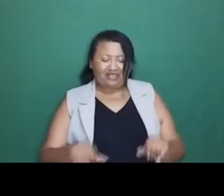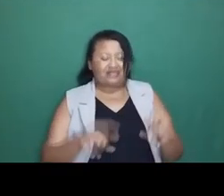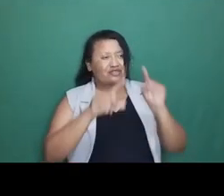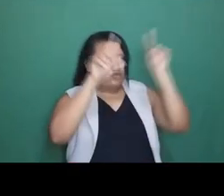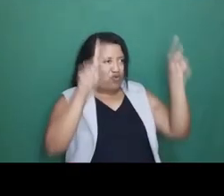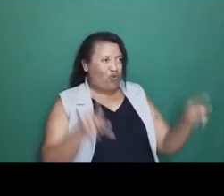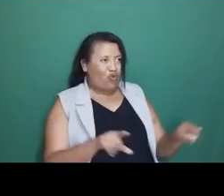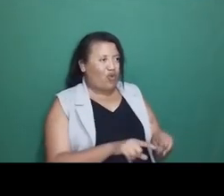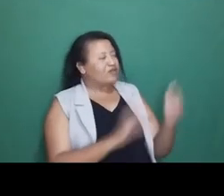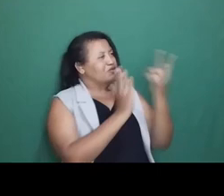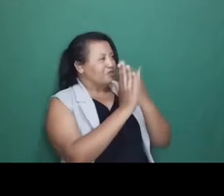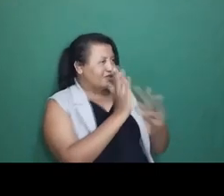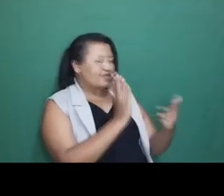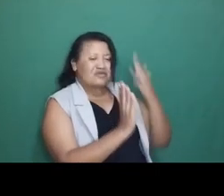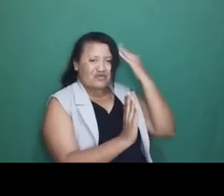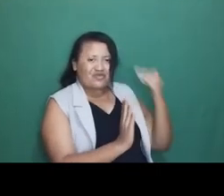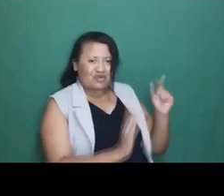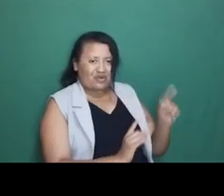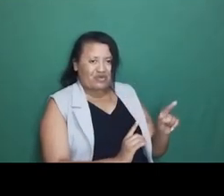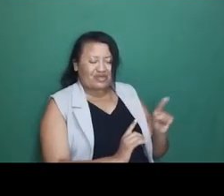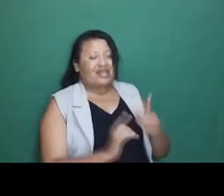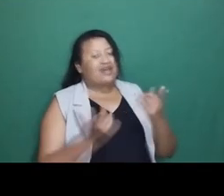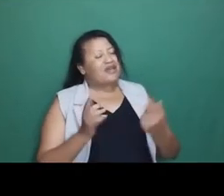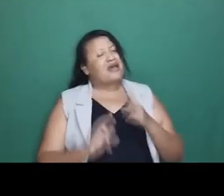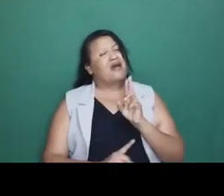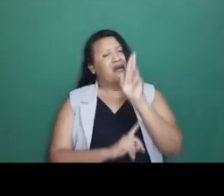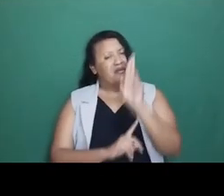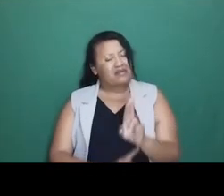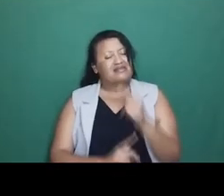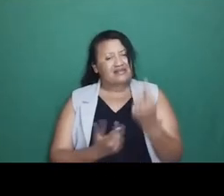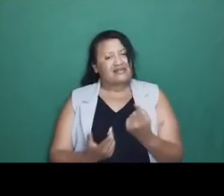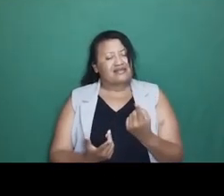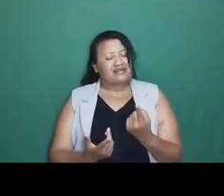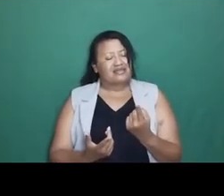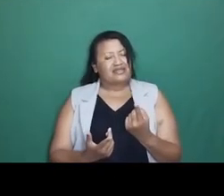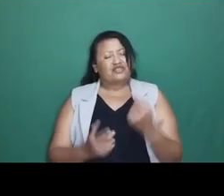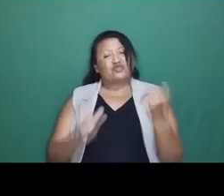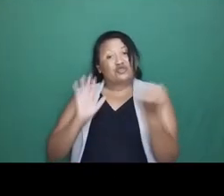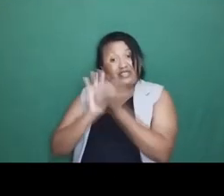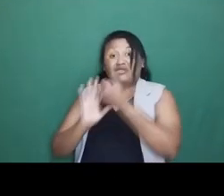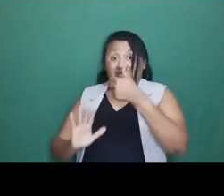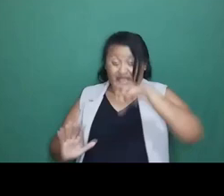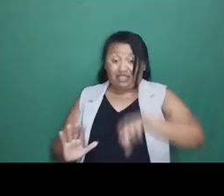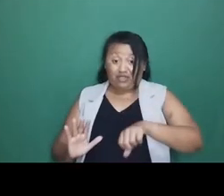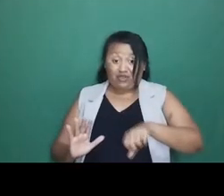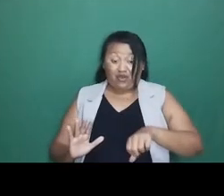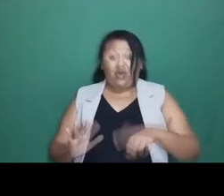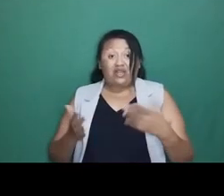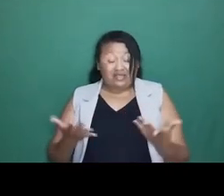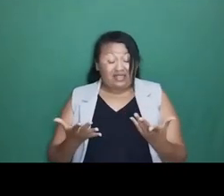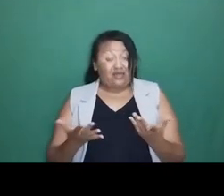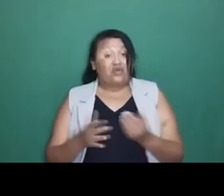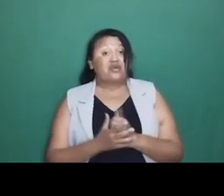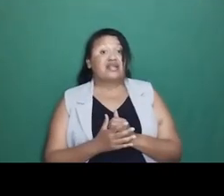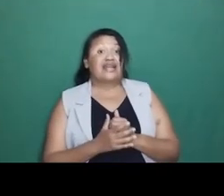pintado por rugendas e representa exatamente ele quis representar no século 19 apesar de estar um robotizado